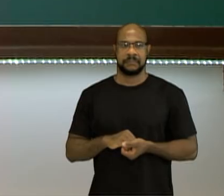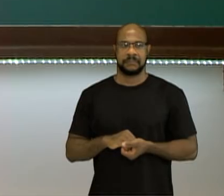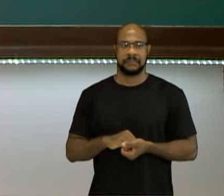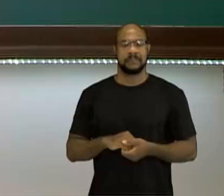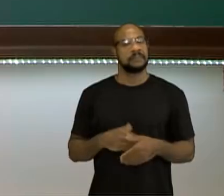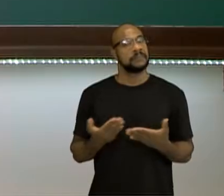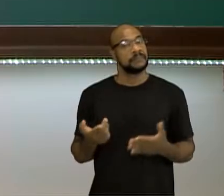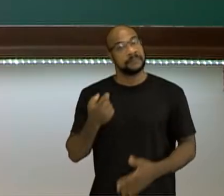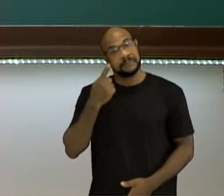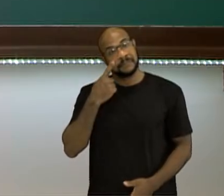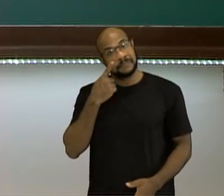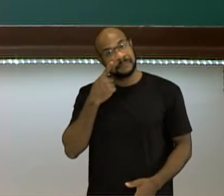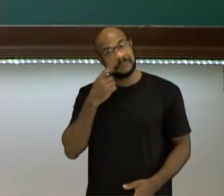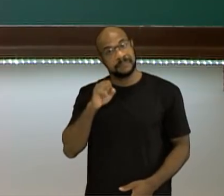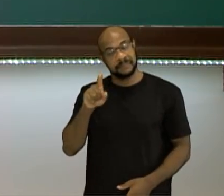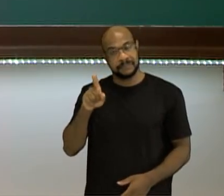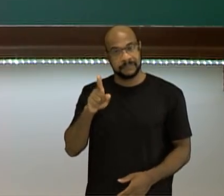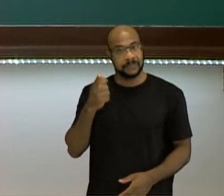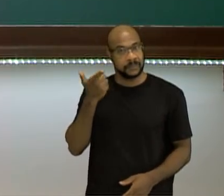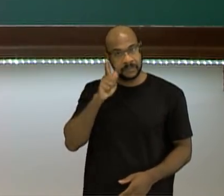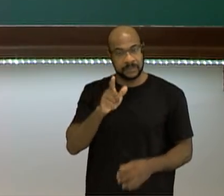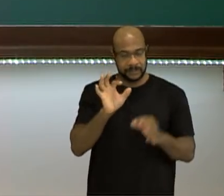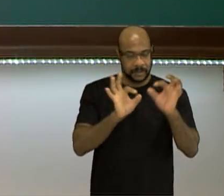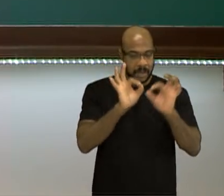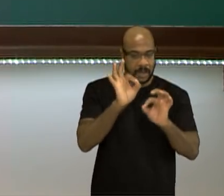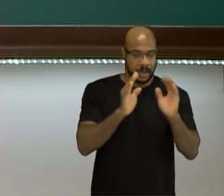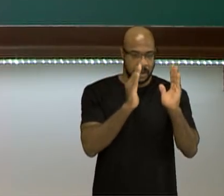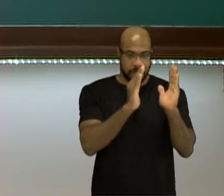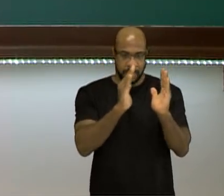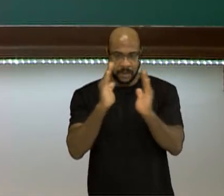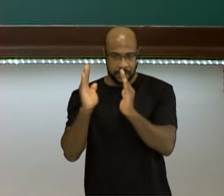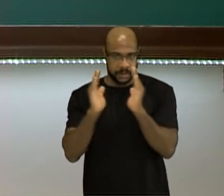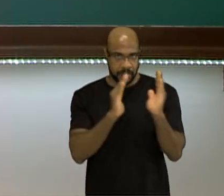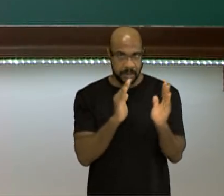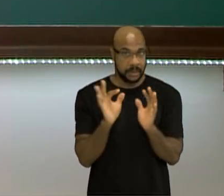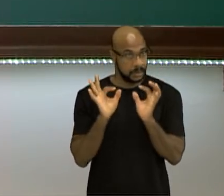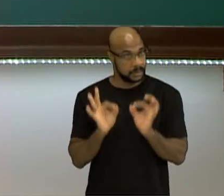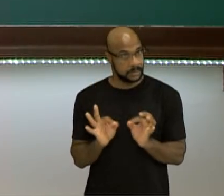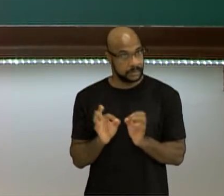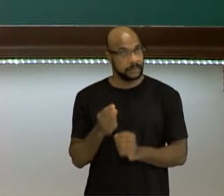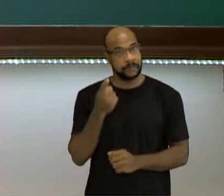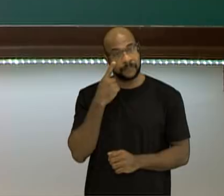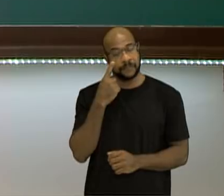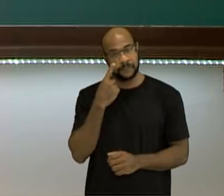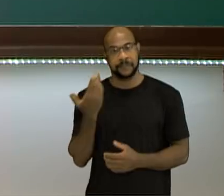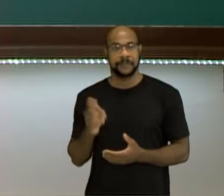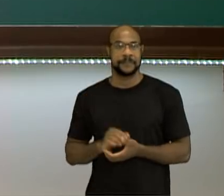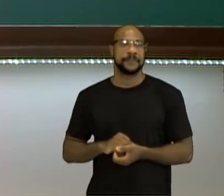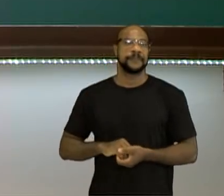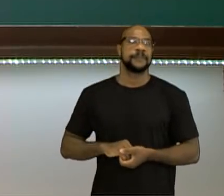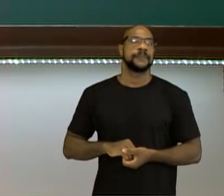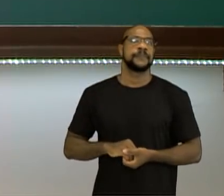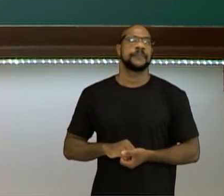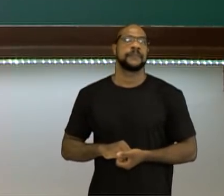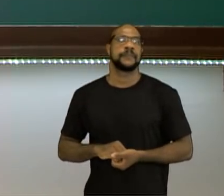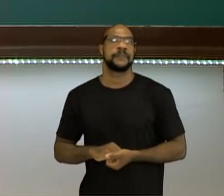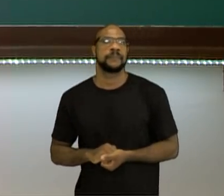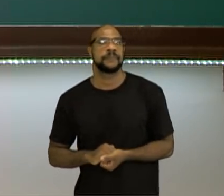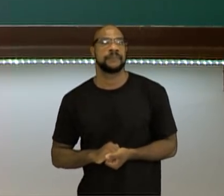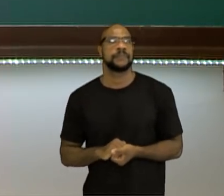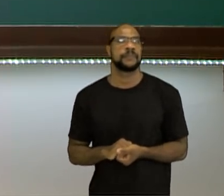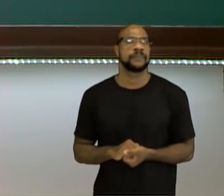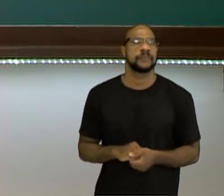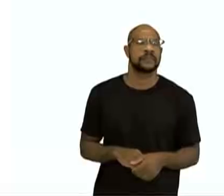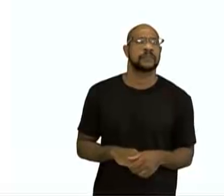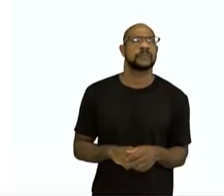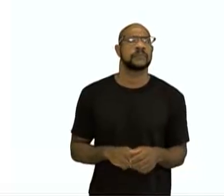Vamos ver se você conseguiu montar a ordem. Então, olhando ali o texto, vamos ver qual é a ordem que ficou. Vamos lá? O que será que é o número